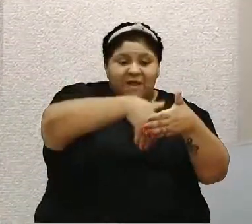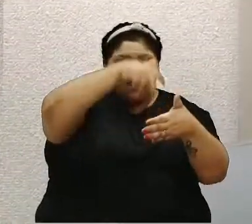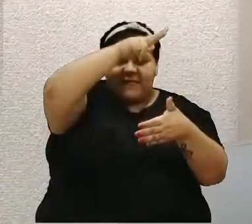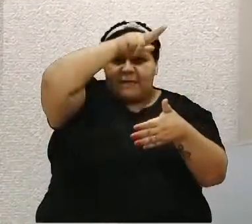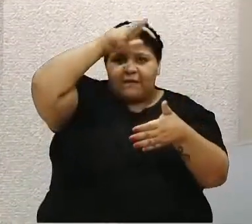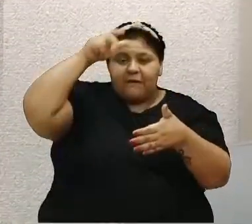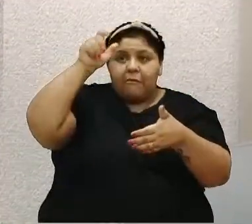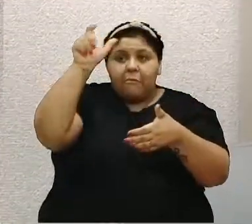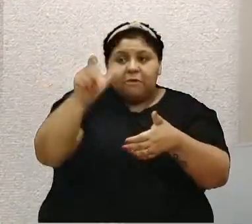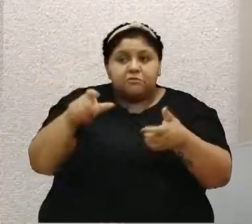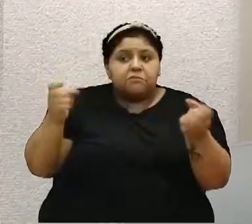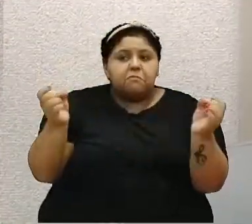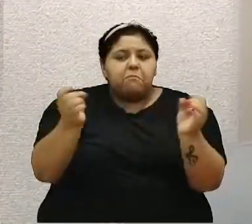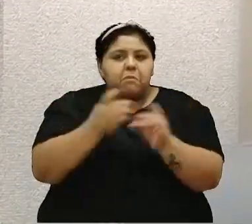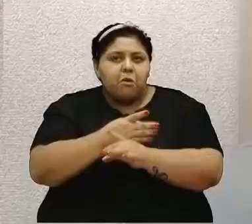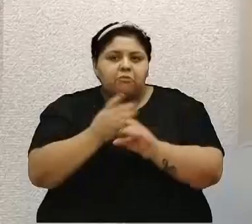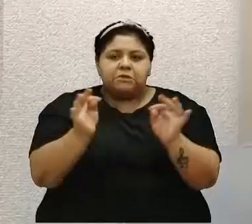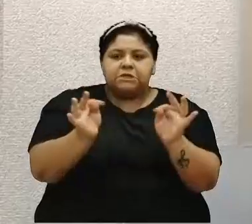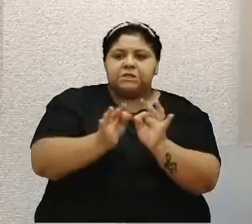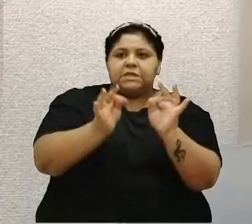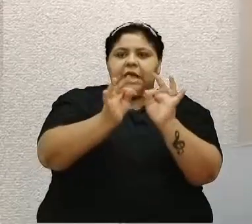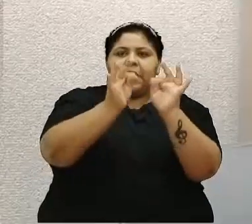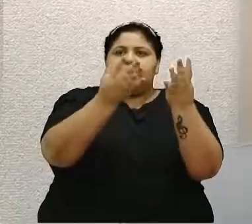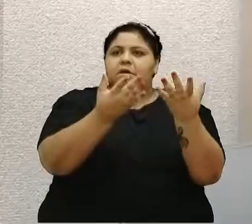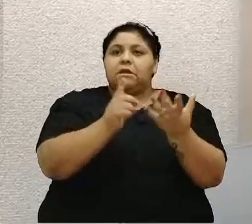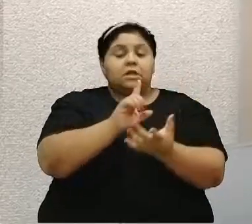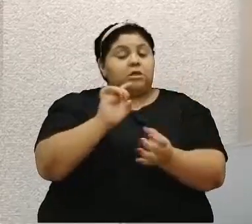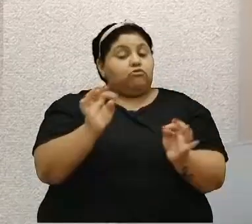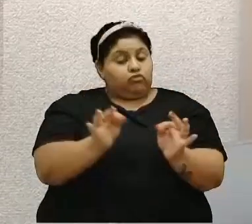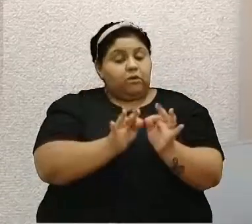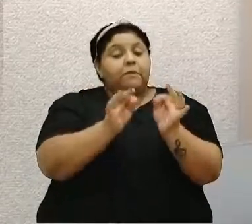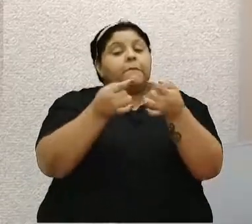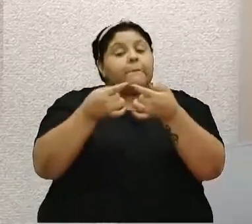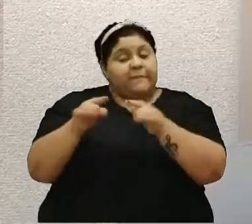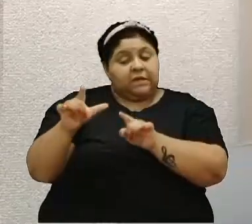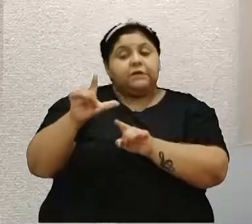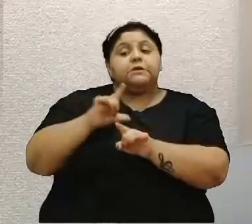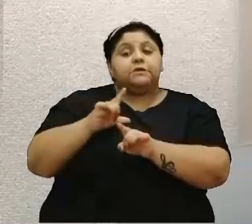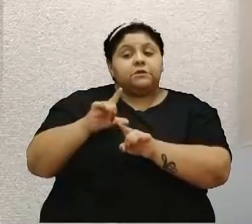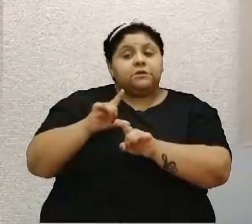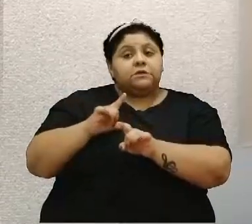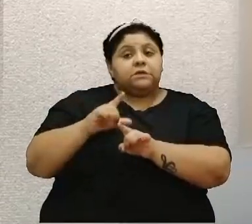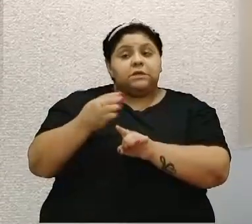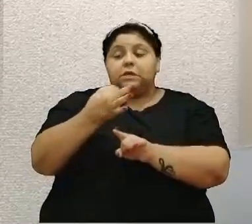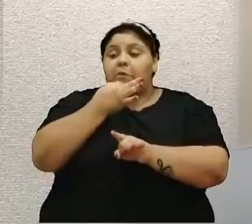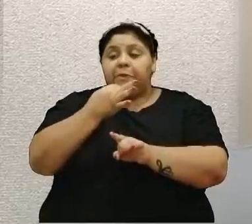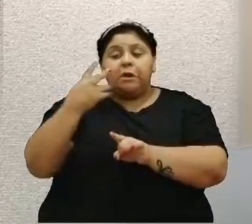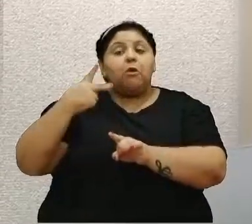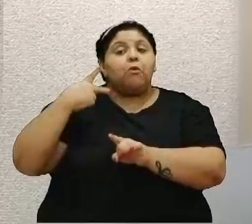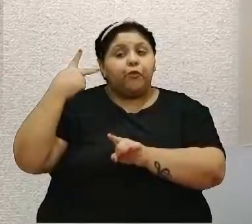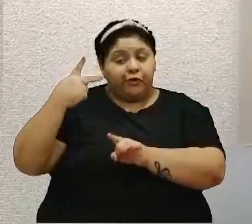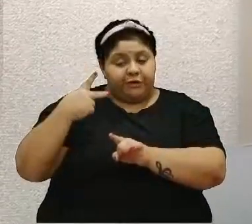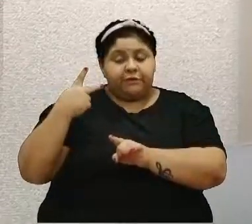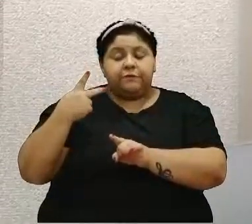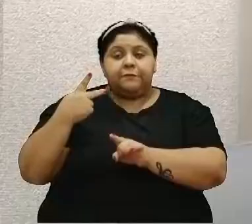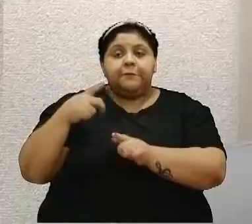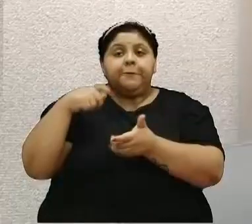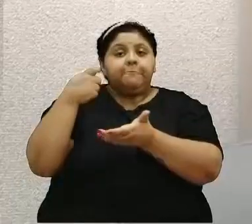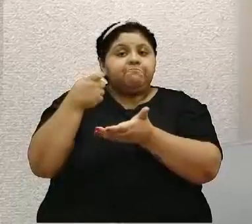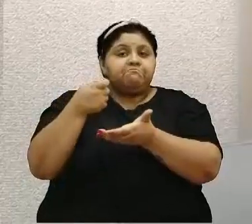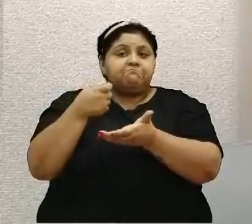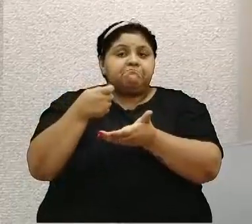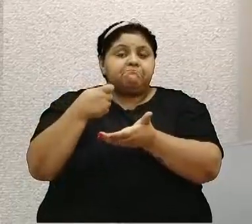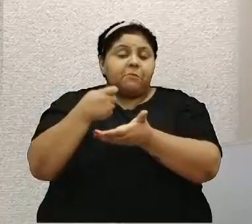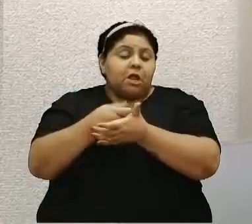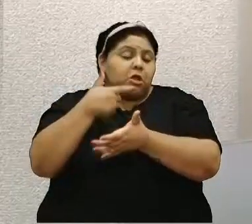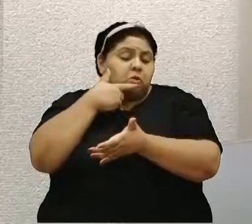pessoas com capacidade técnica, não só técnica, mas também tem que ter a visão política, e tenta se virar do que